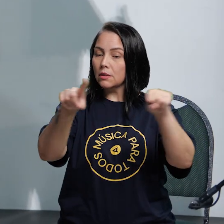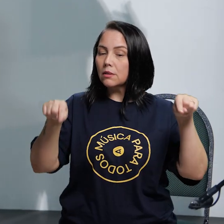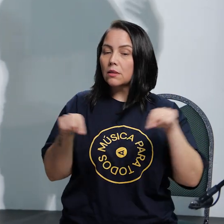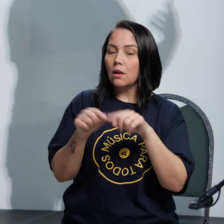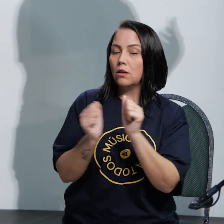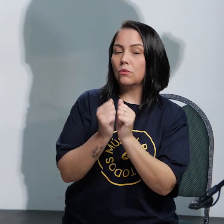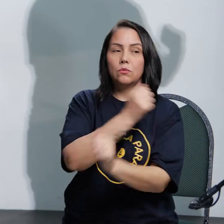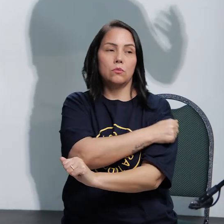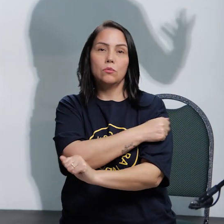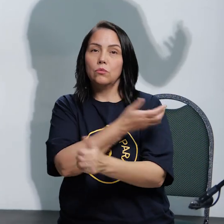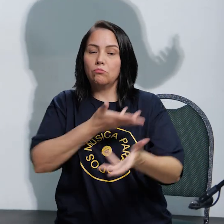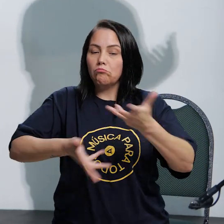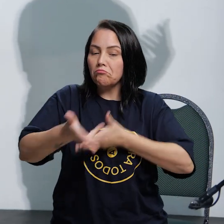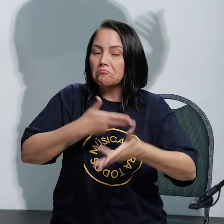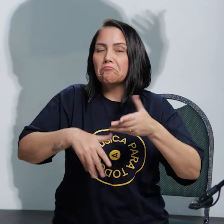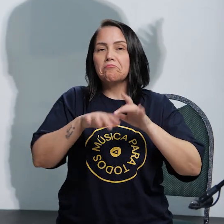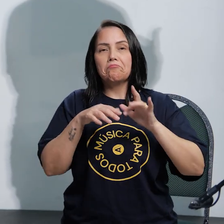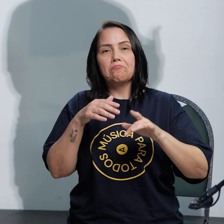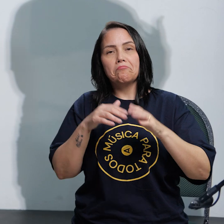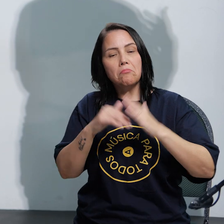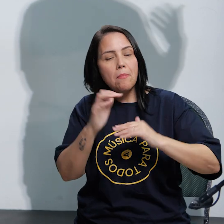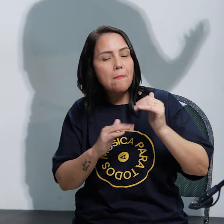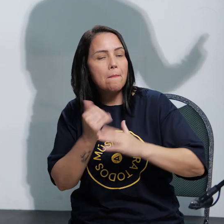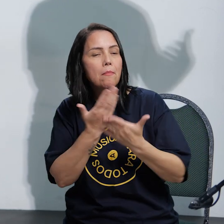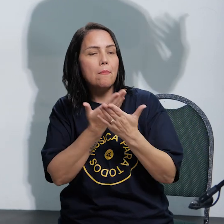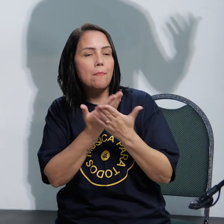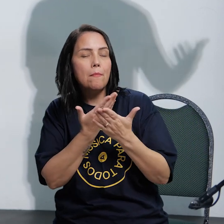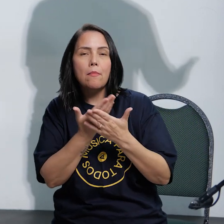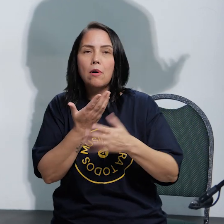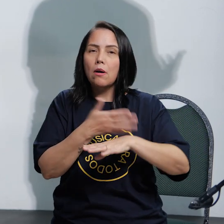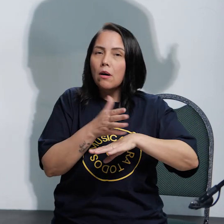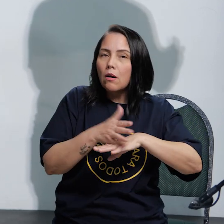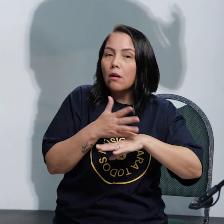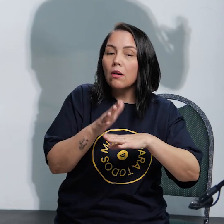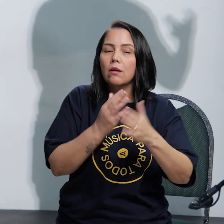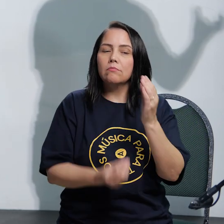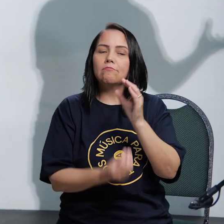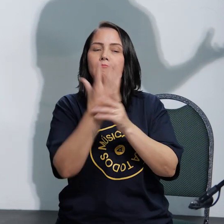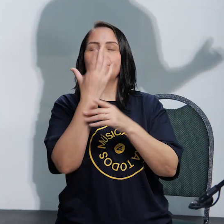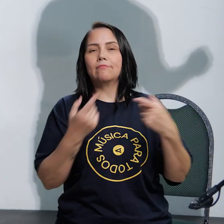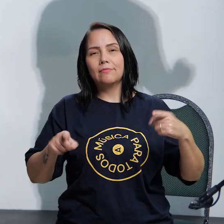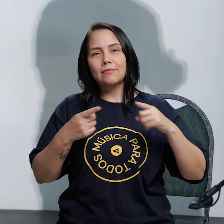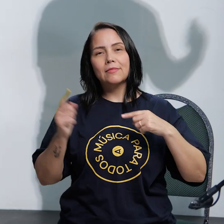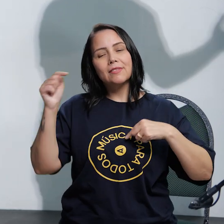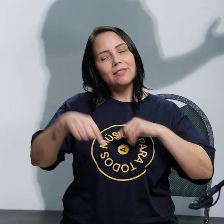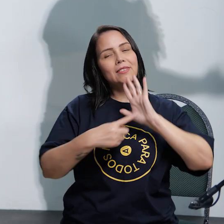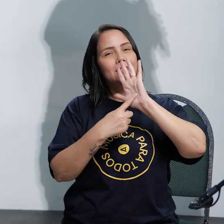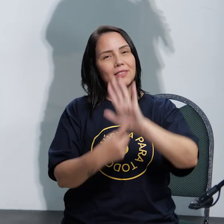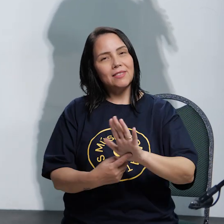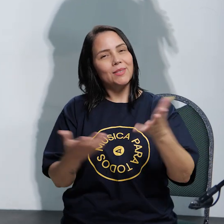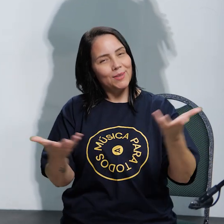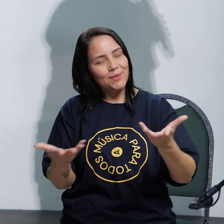com os alunos, a gente tocando, né, em cima dos exercícios que a gente desenvolve em aula, foi criada essa melodia para eles